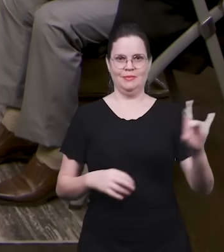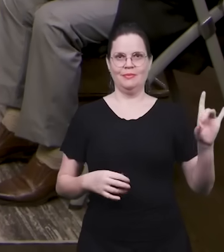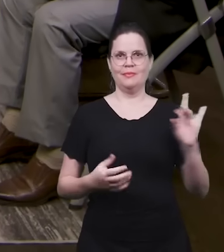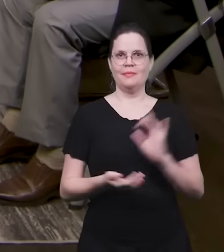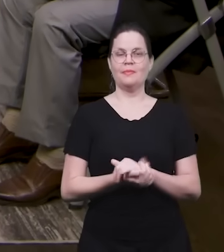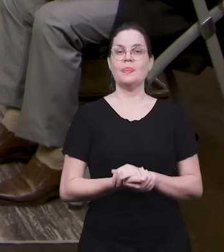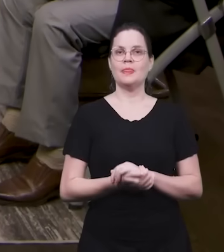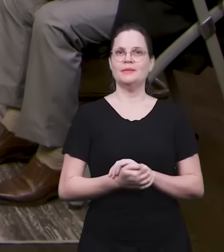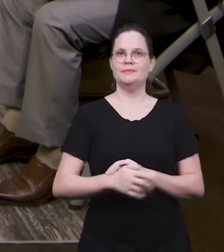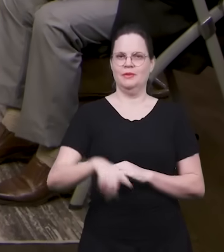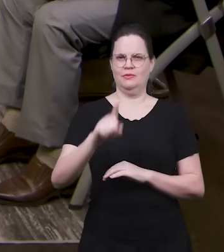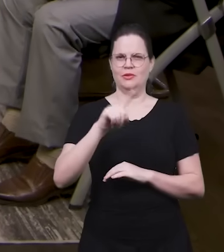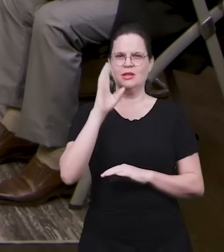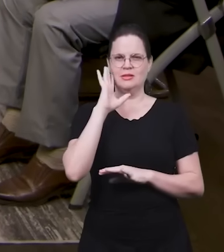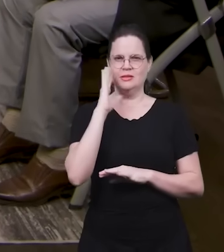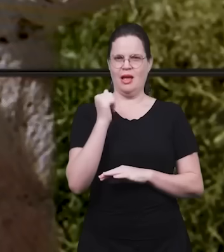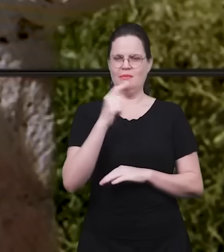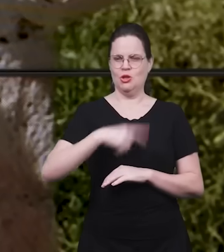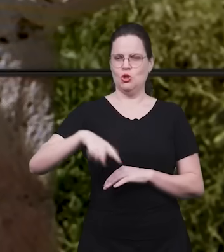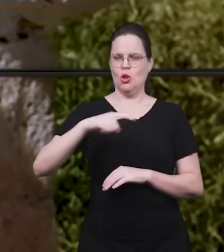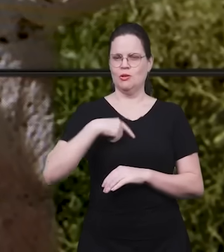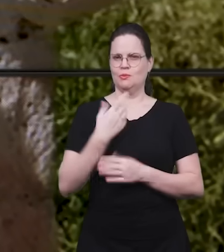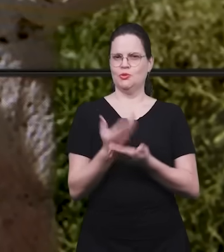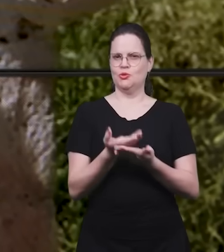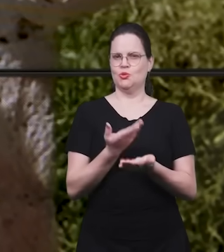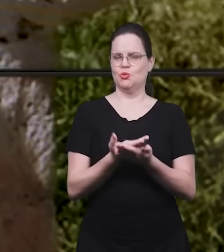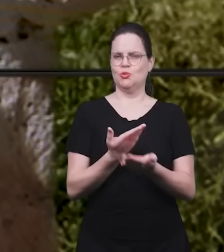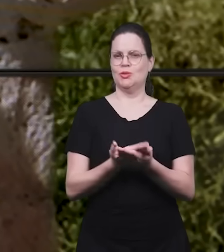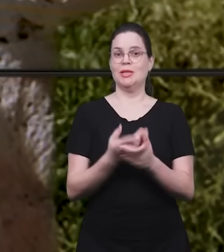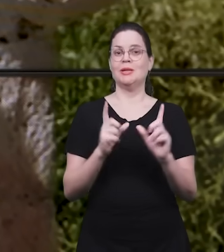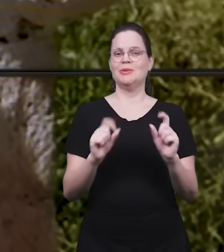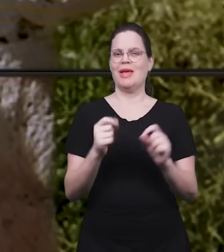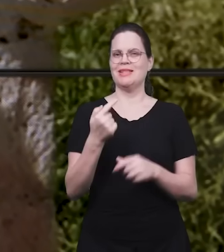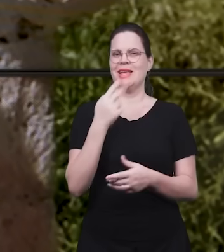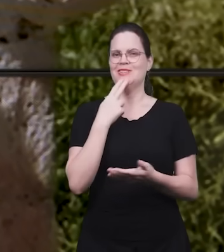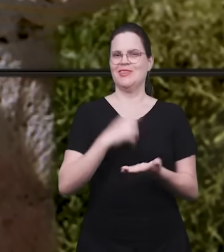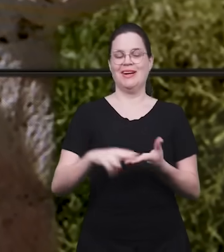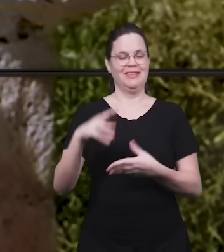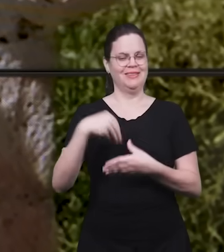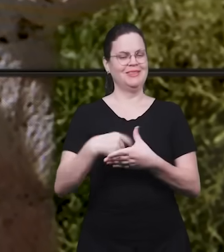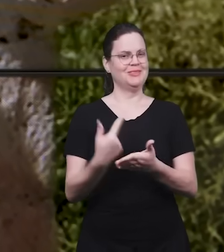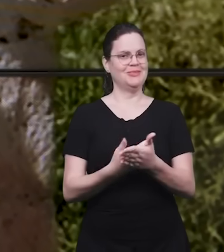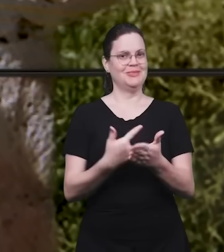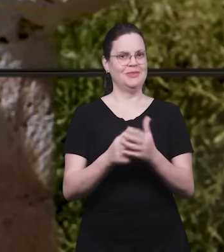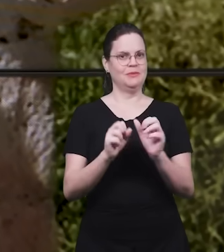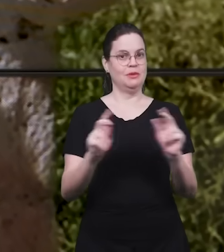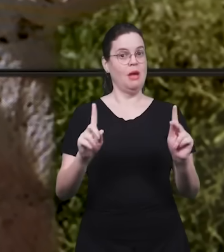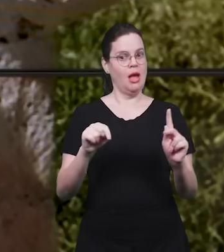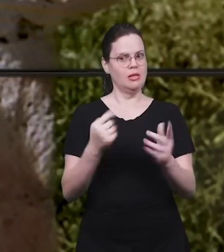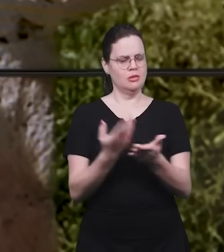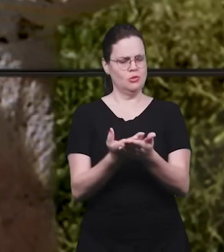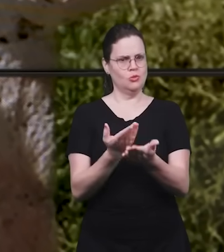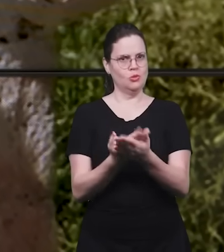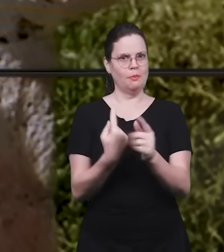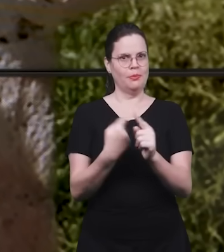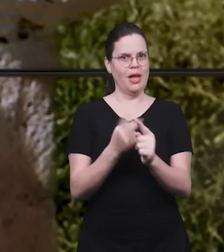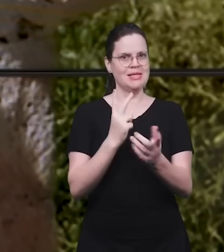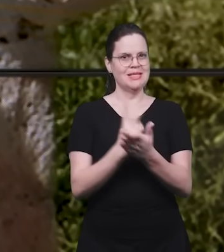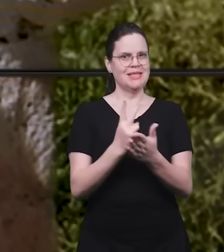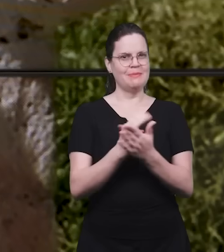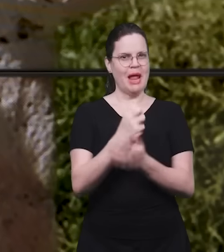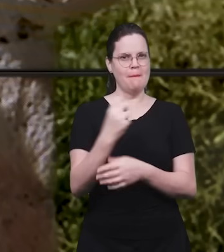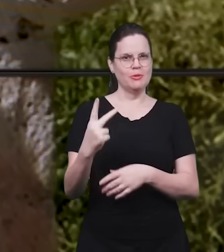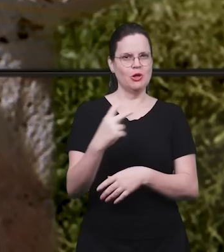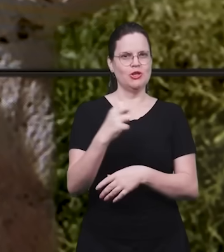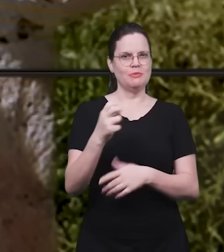Muito bem. E você sabe, nós estamos trabalhando no estudo das 7 cartas do Apocalipse. Quando eu digo estudo, é porque a cada